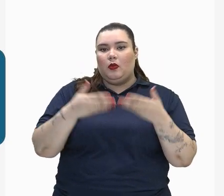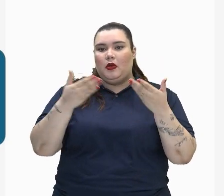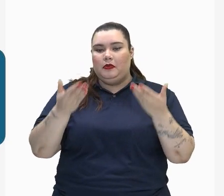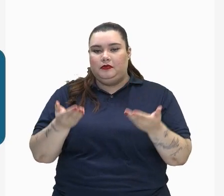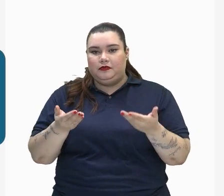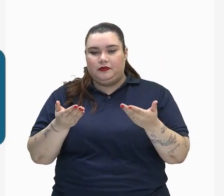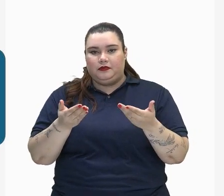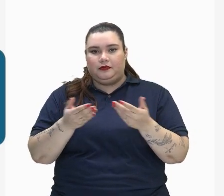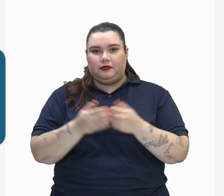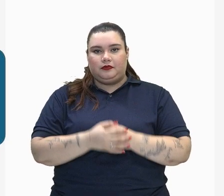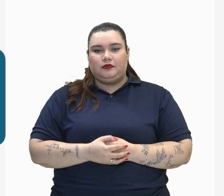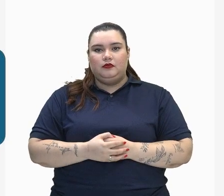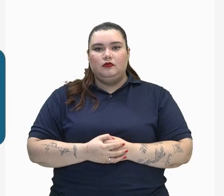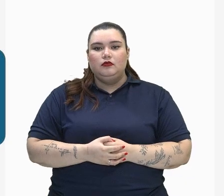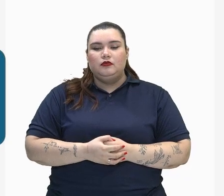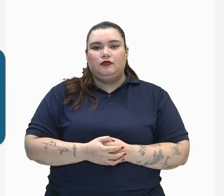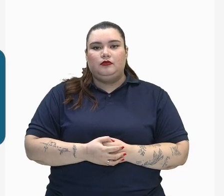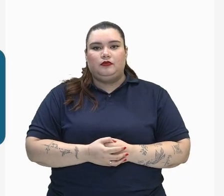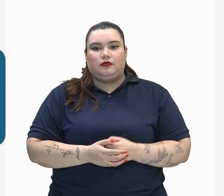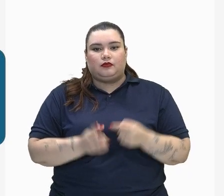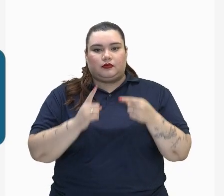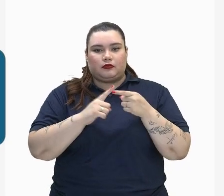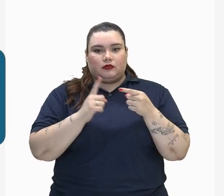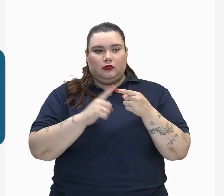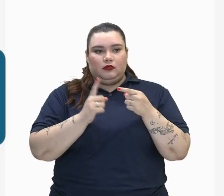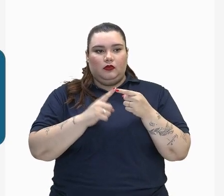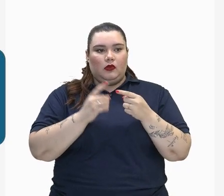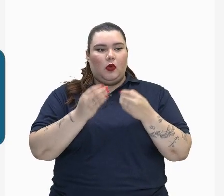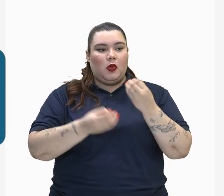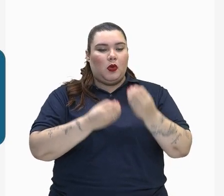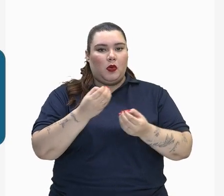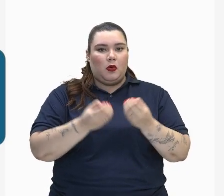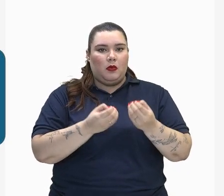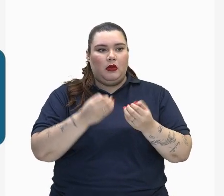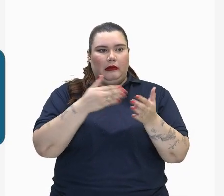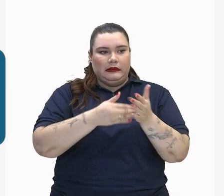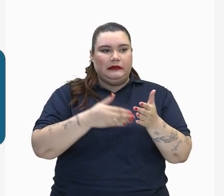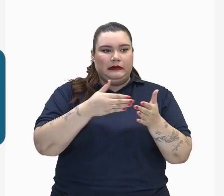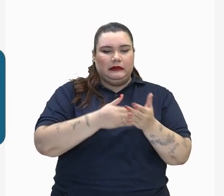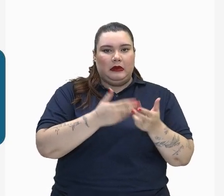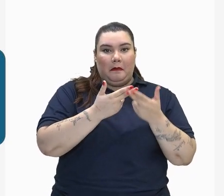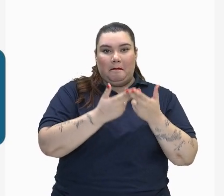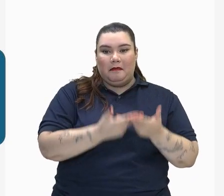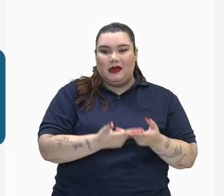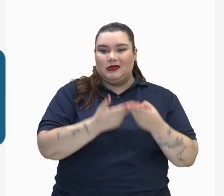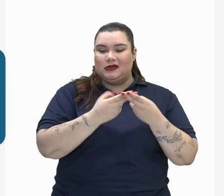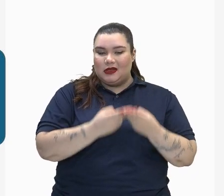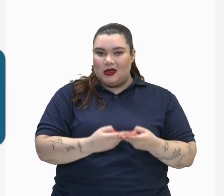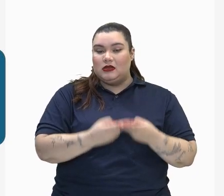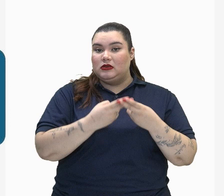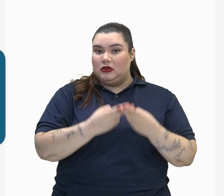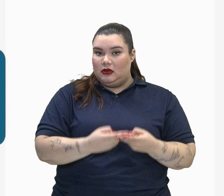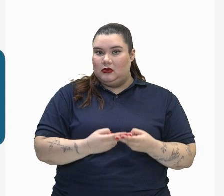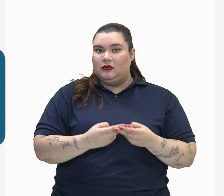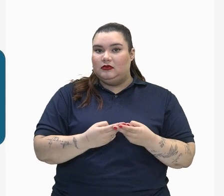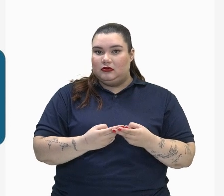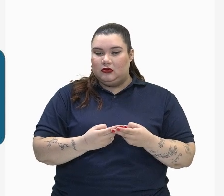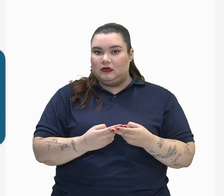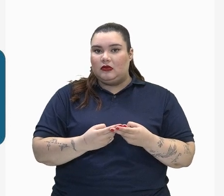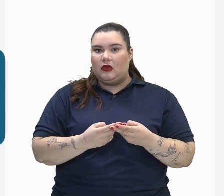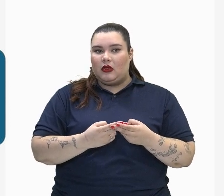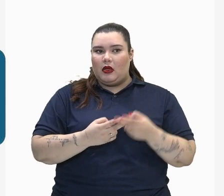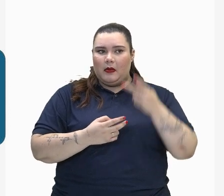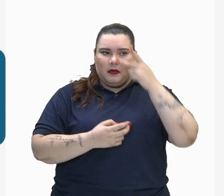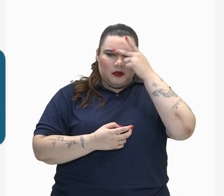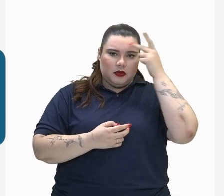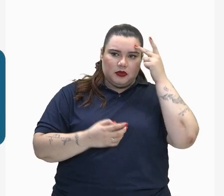até A e encher? Limite de paciência, né? Que as pessoas, a gente sabe, né? Não está lá, olha, as